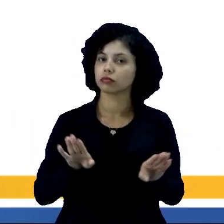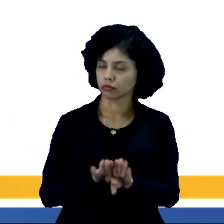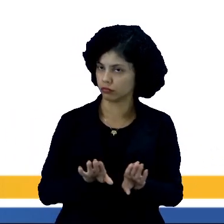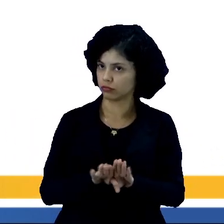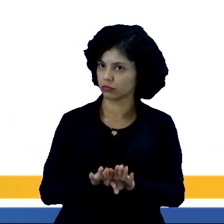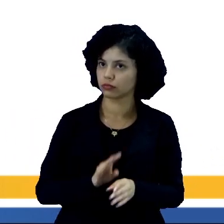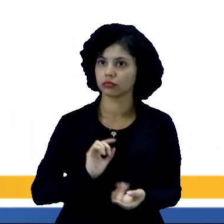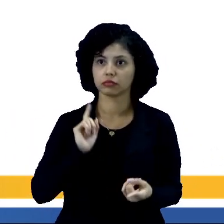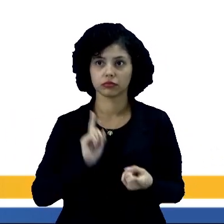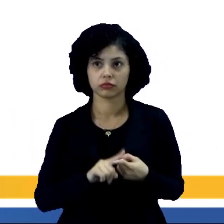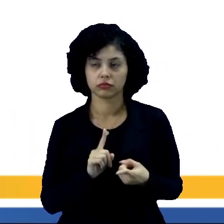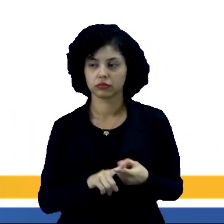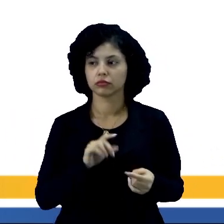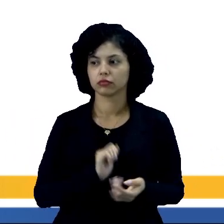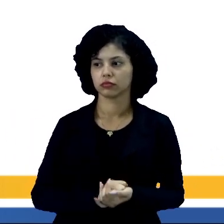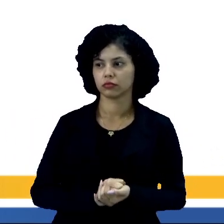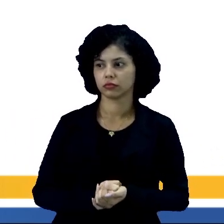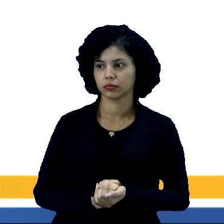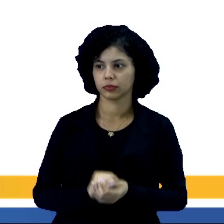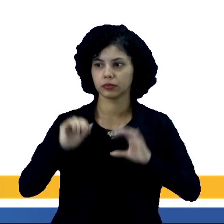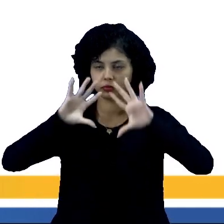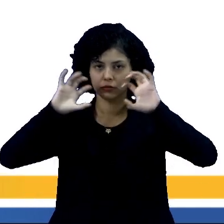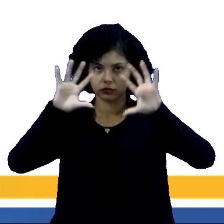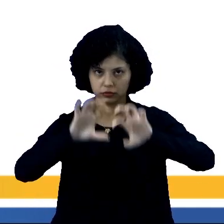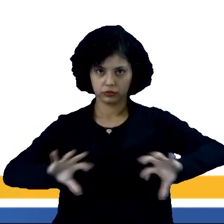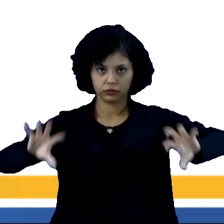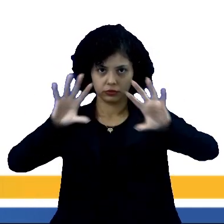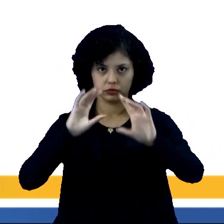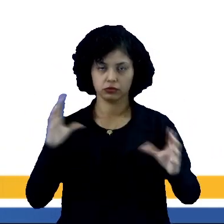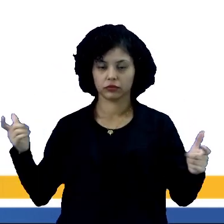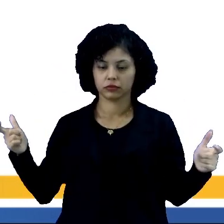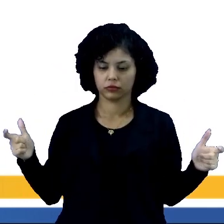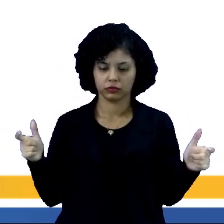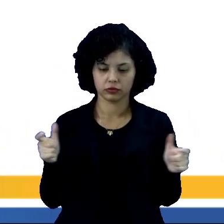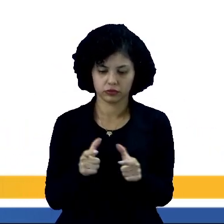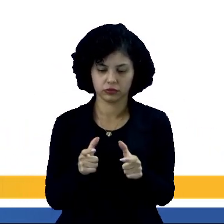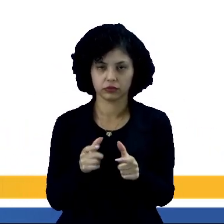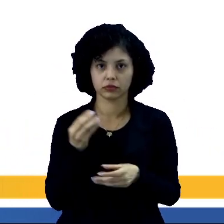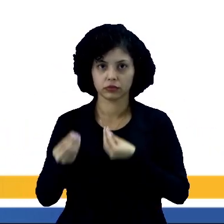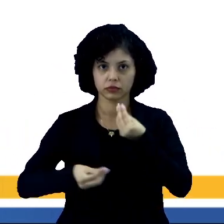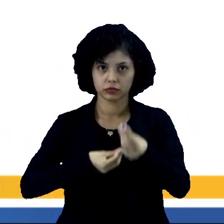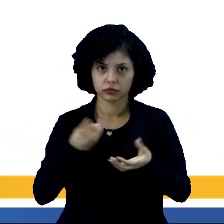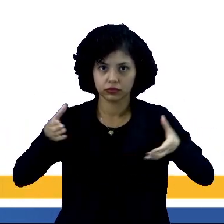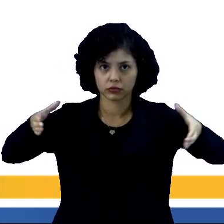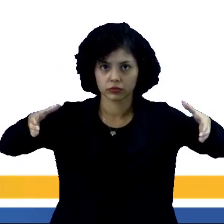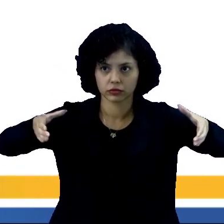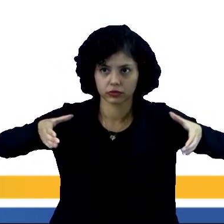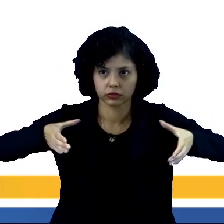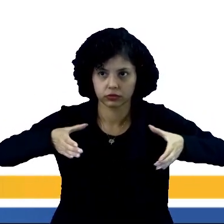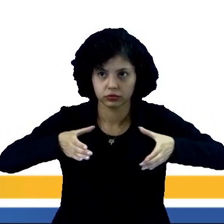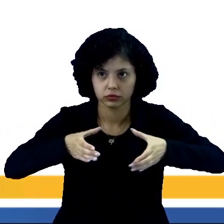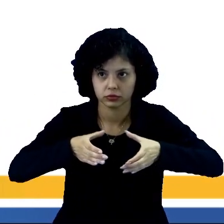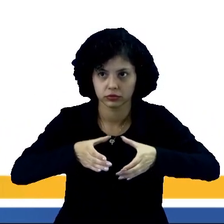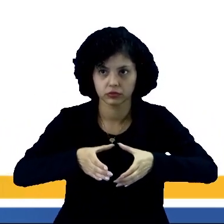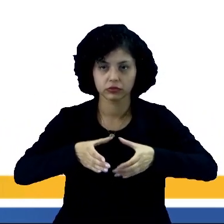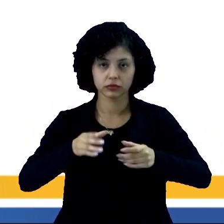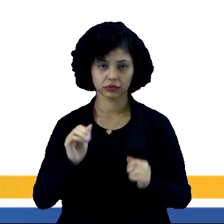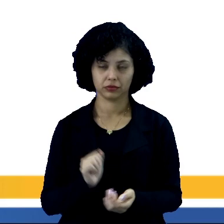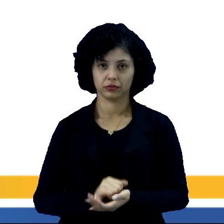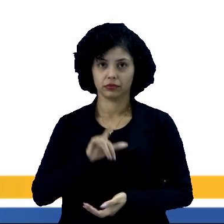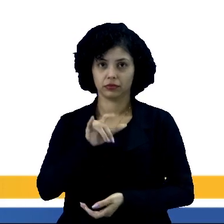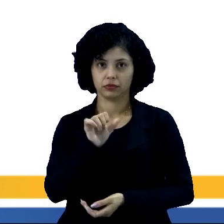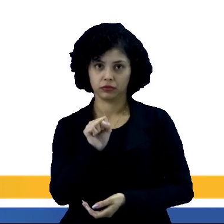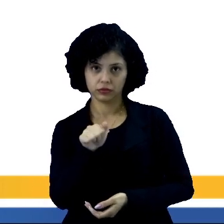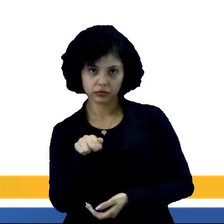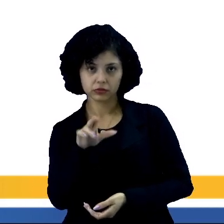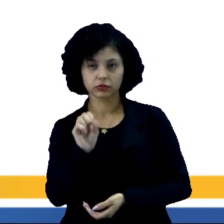Também. Por quê? Essa nuvem de gás ela foi se contraindo. Conforme ela foi se contraindo, ela se foi tornando aí mais